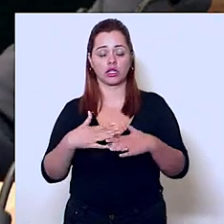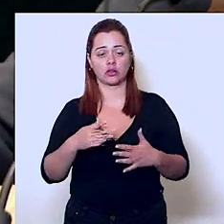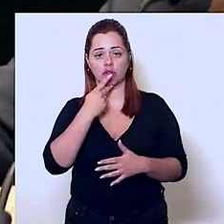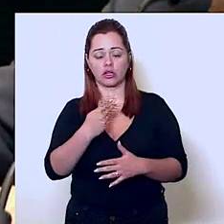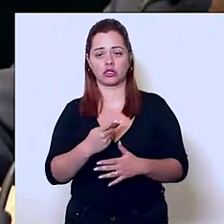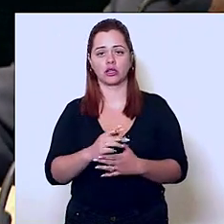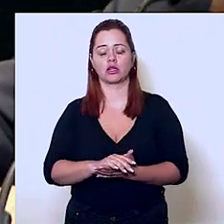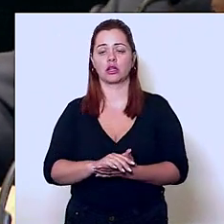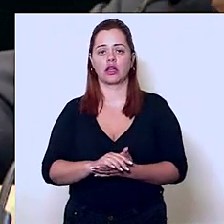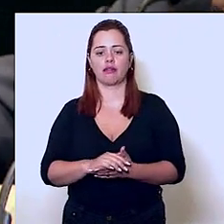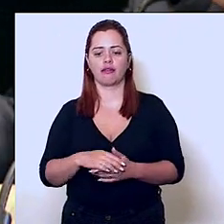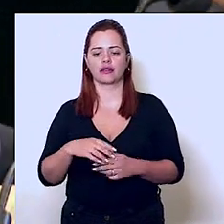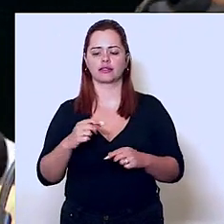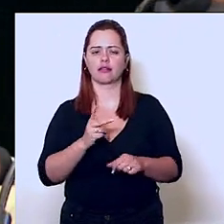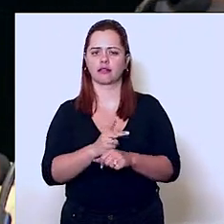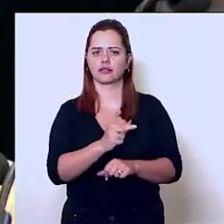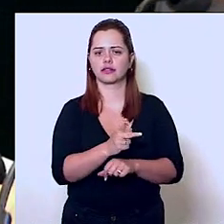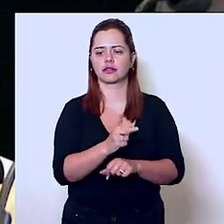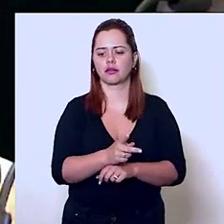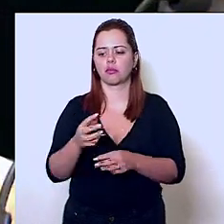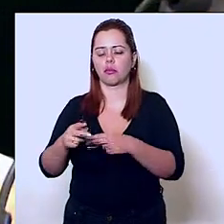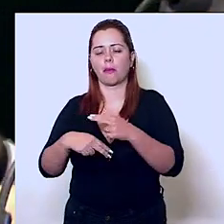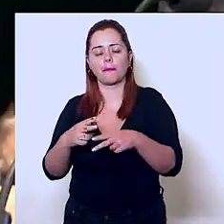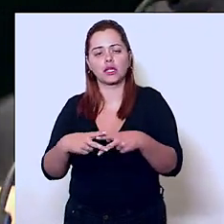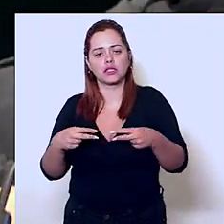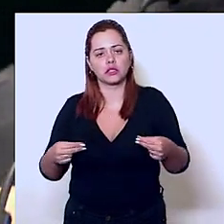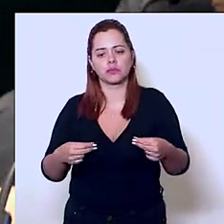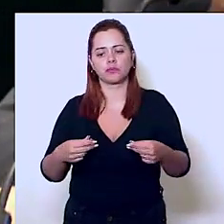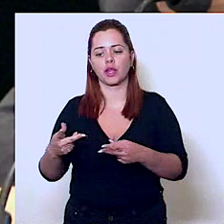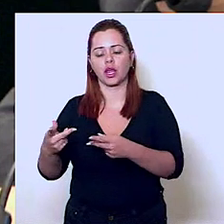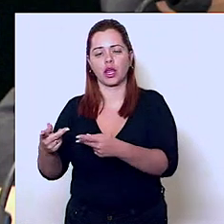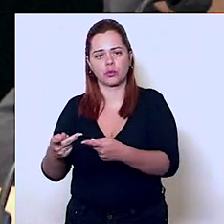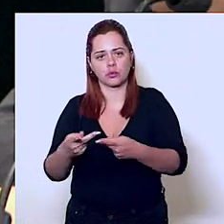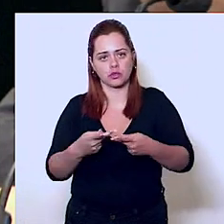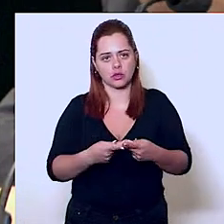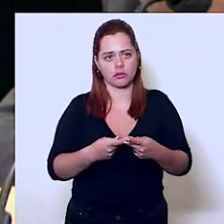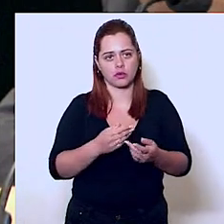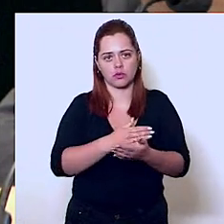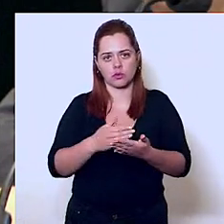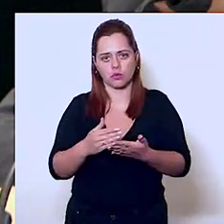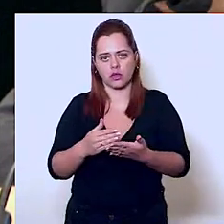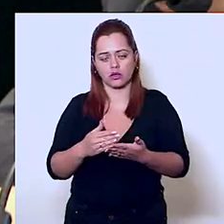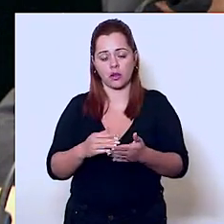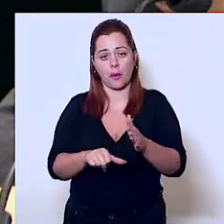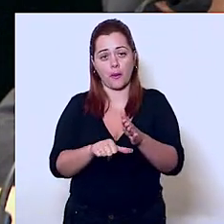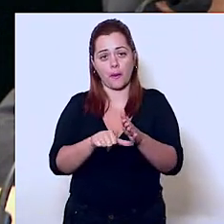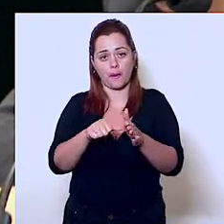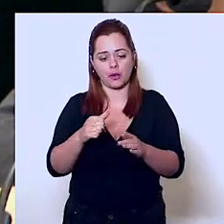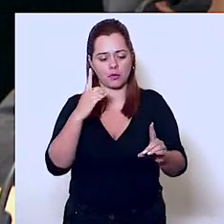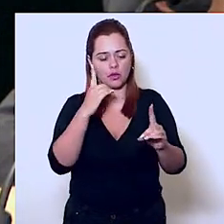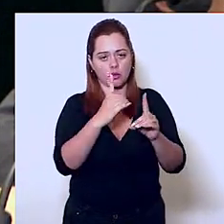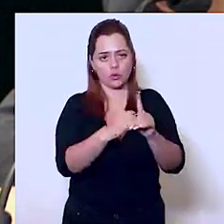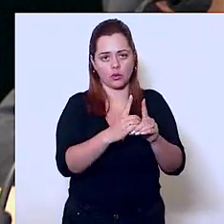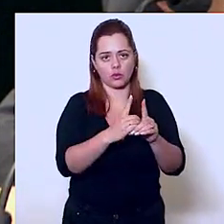um mimo cristão. E nos recebeu para uma conversa de início muito formal, foi o primeiro encontro de um diplomata,